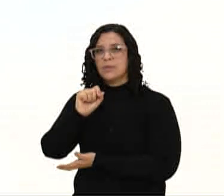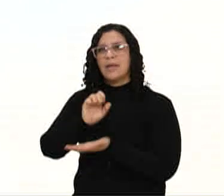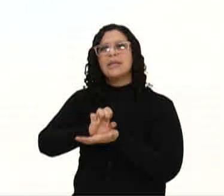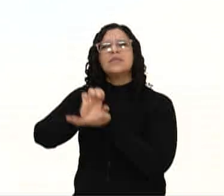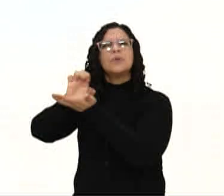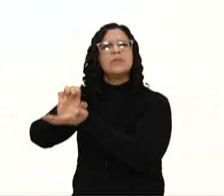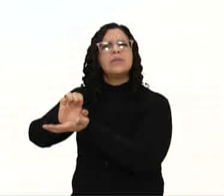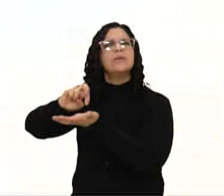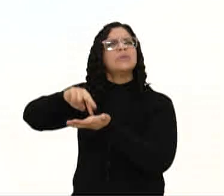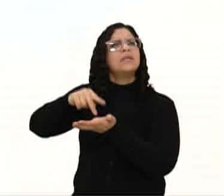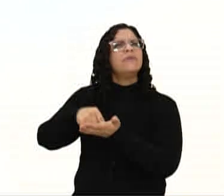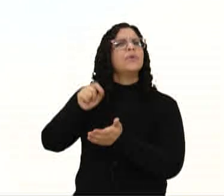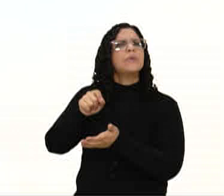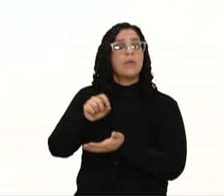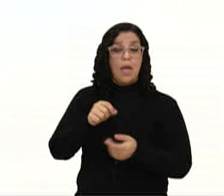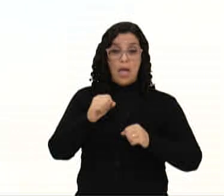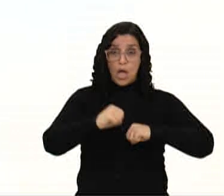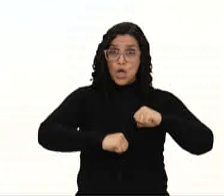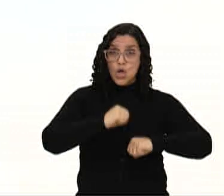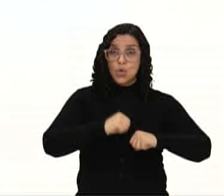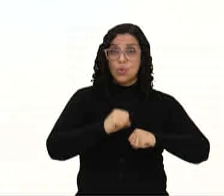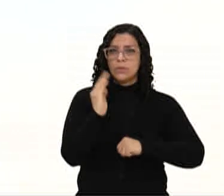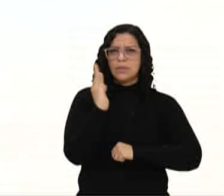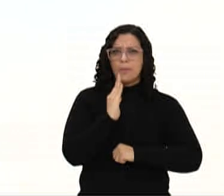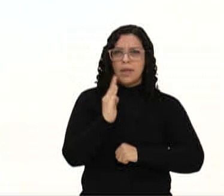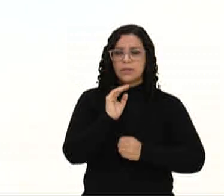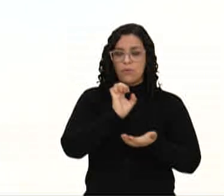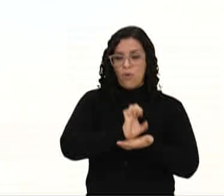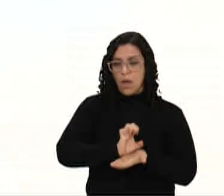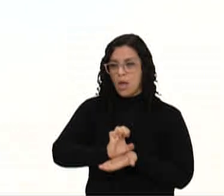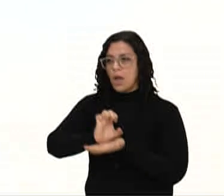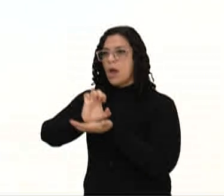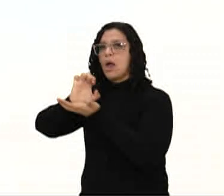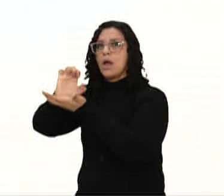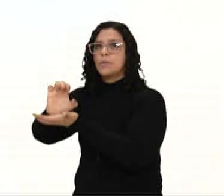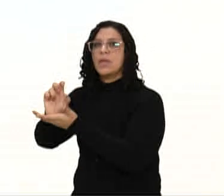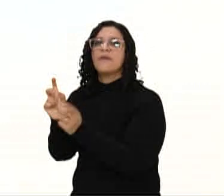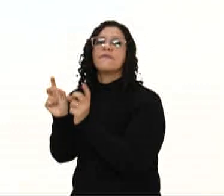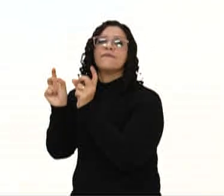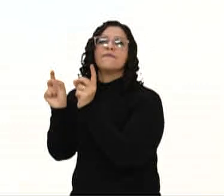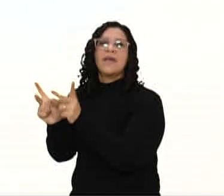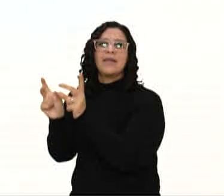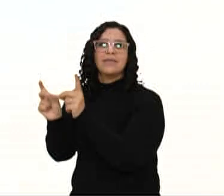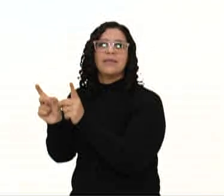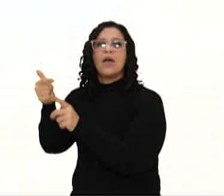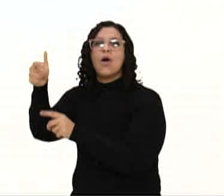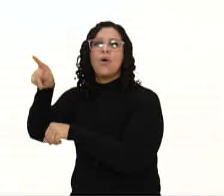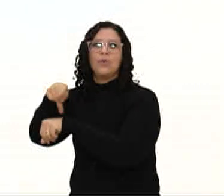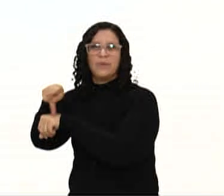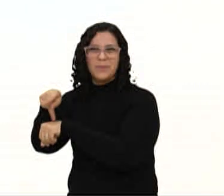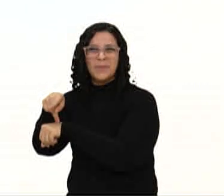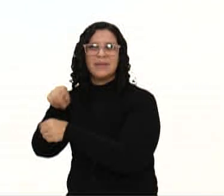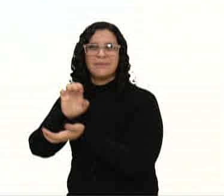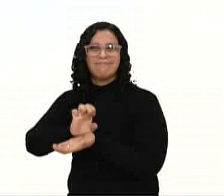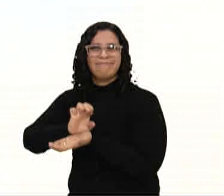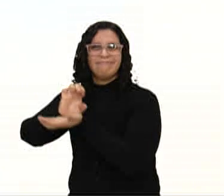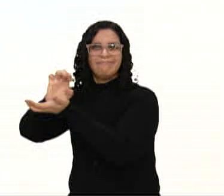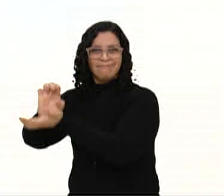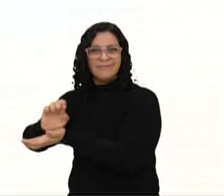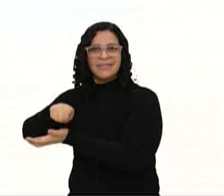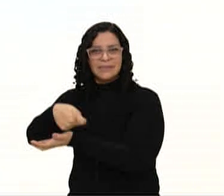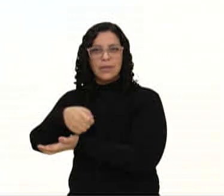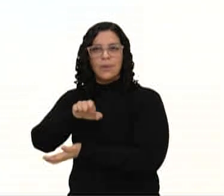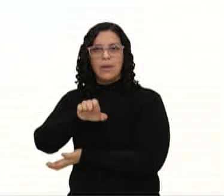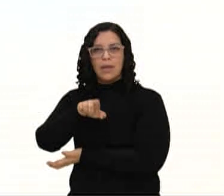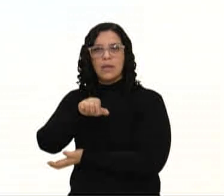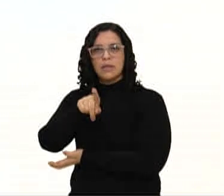o que é exportar? É mandar para outro país. Então, essas atividades econômicas